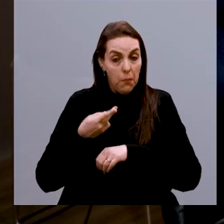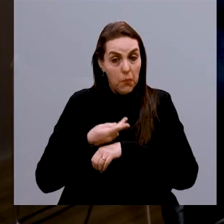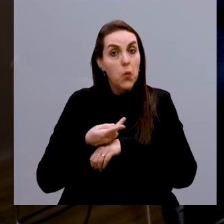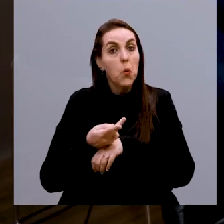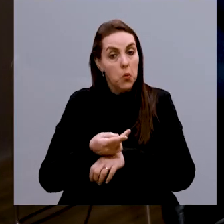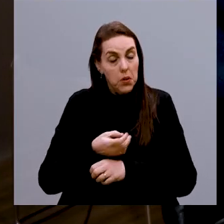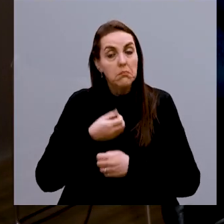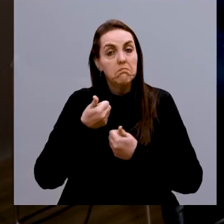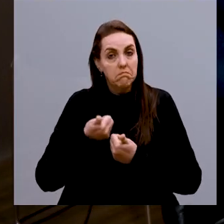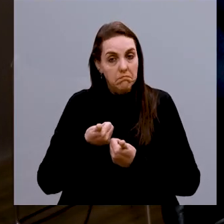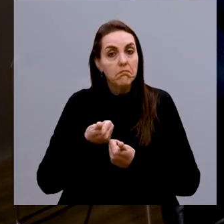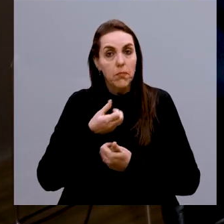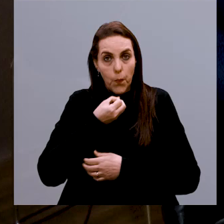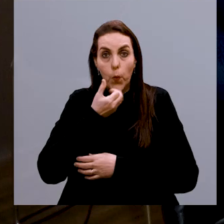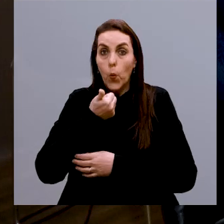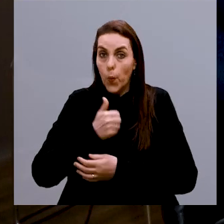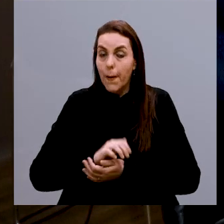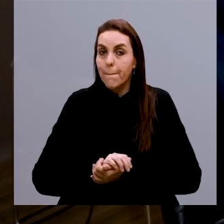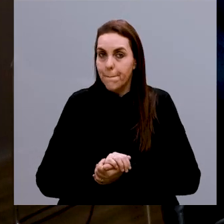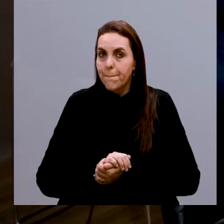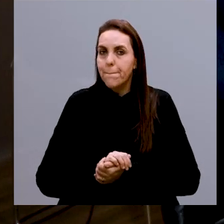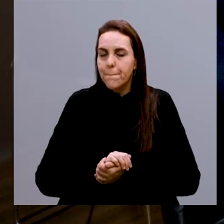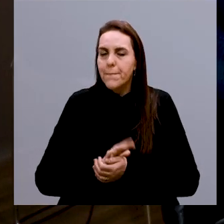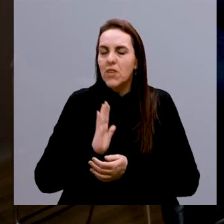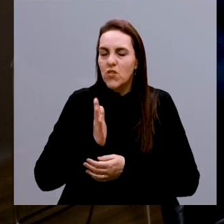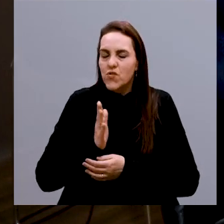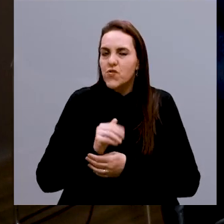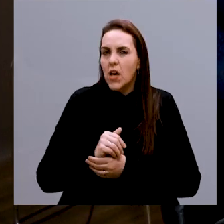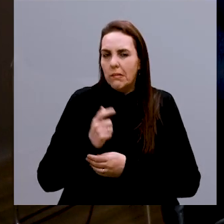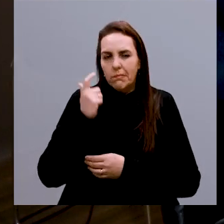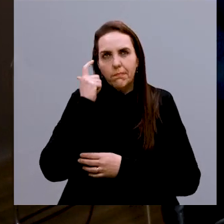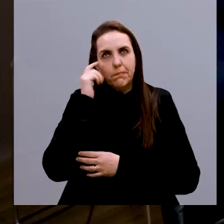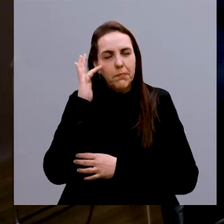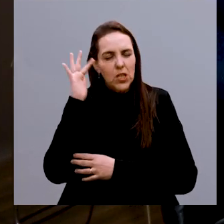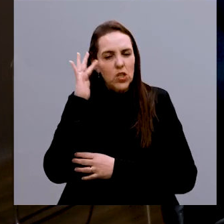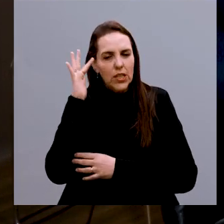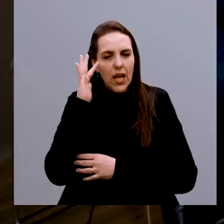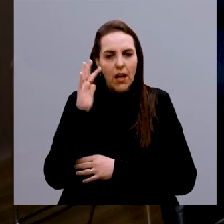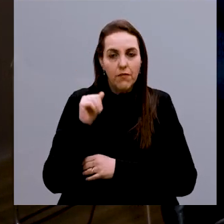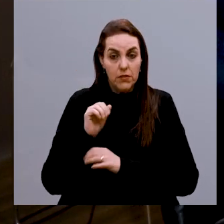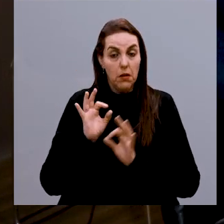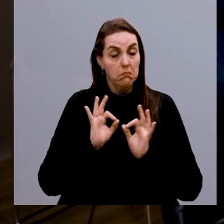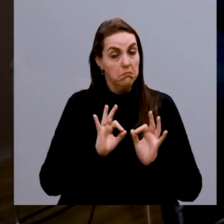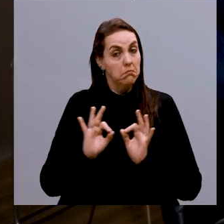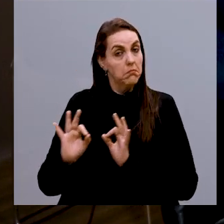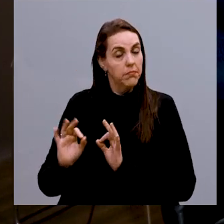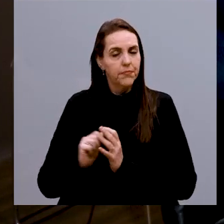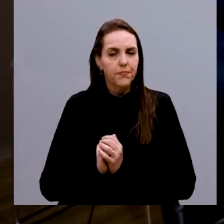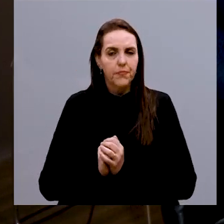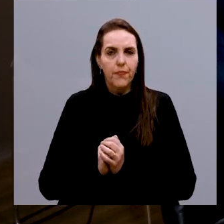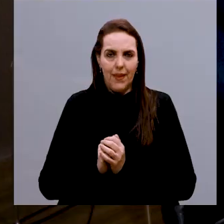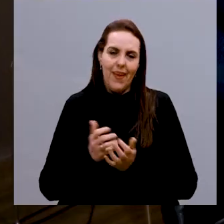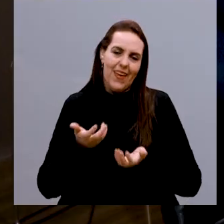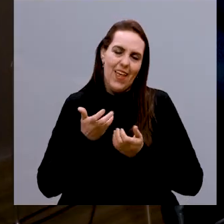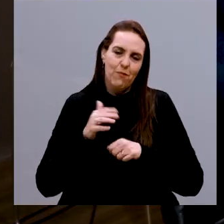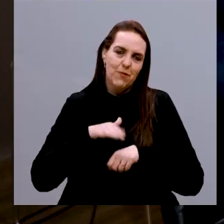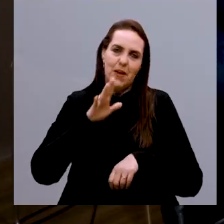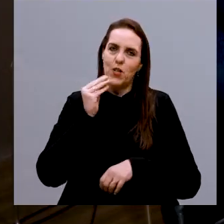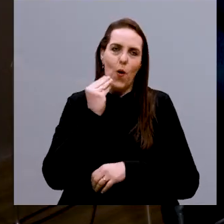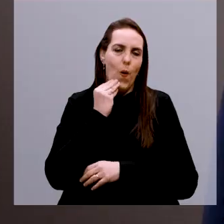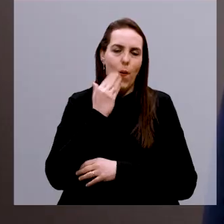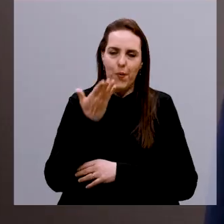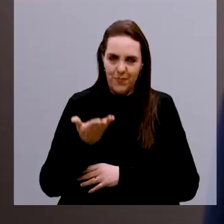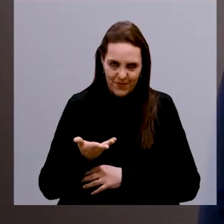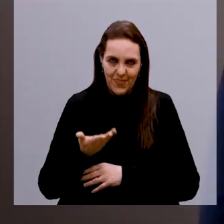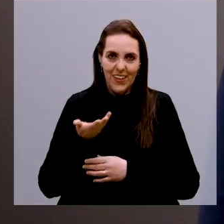tem uma procura até relativamente boa, tá? A gente achava que a procura tá adequada. Claro, a gente sempre quer